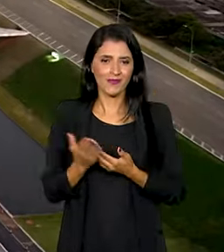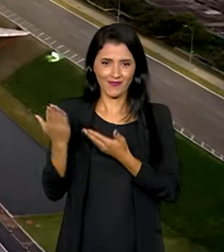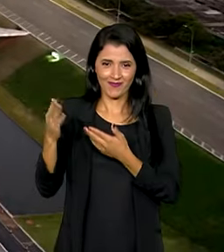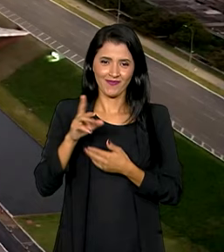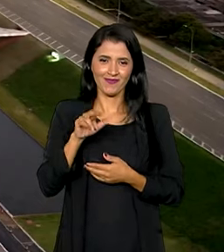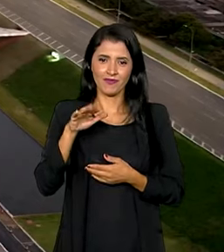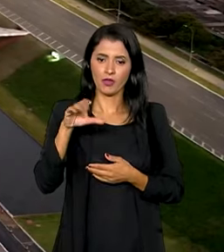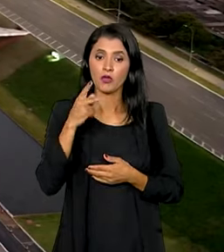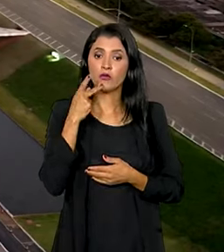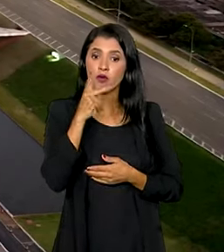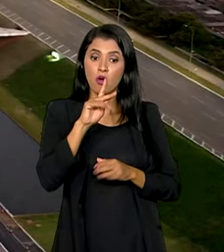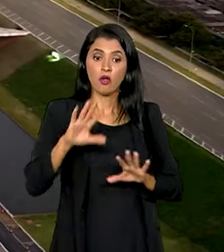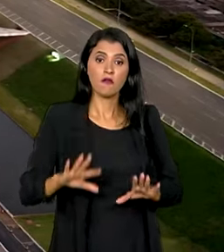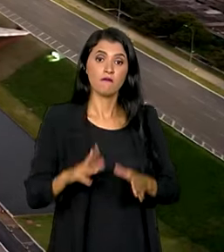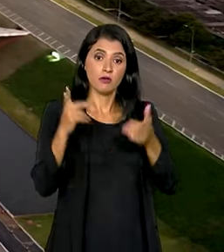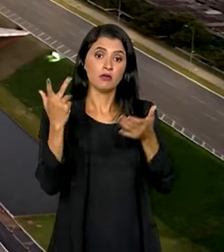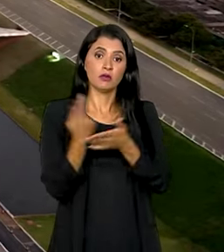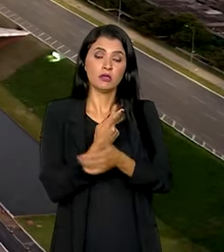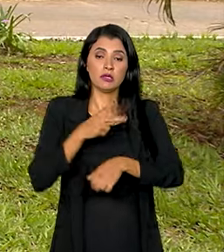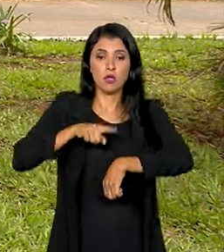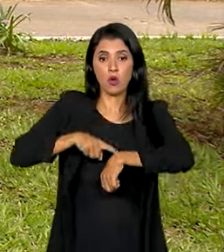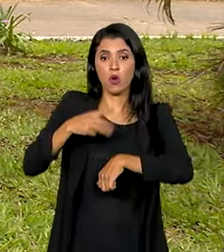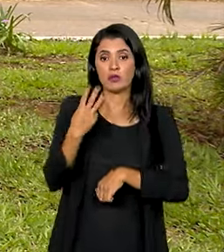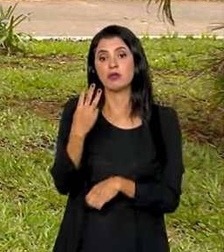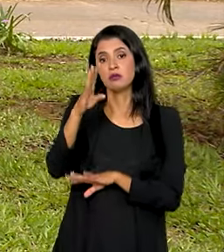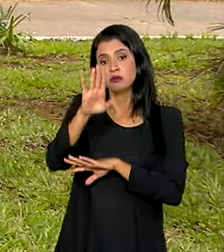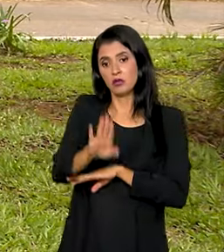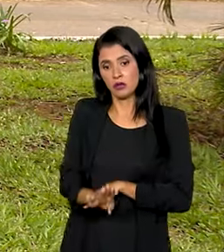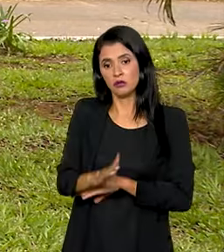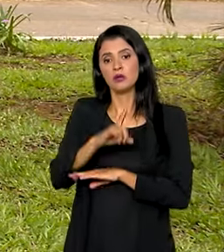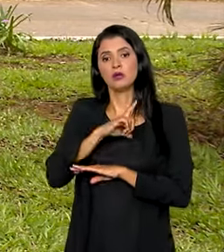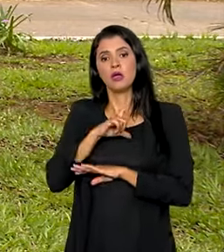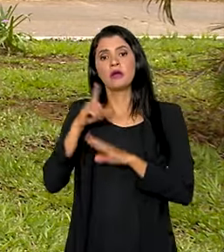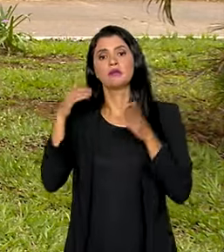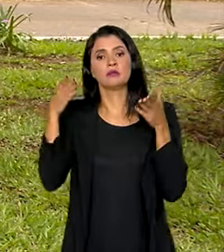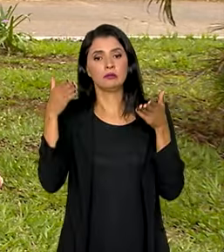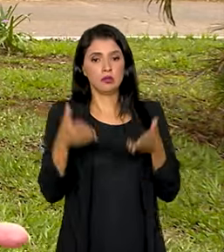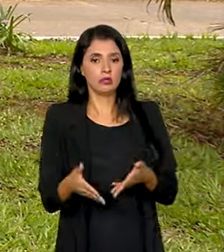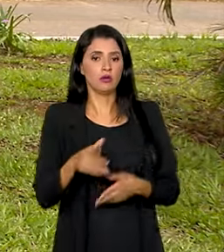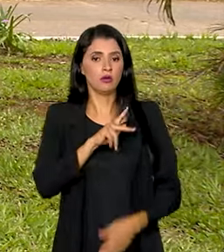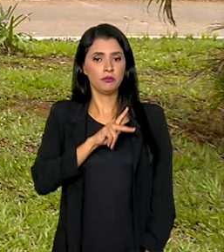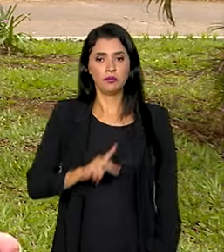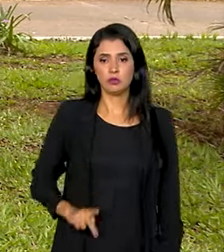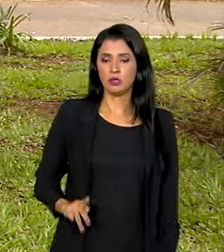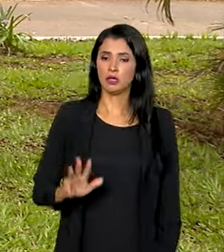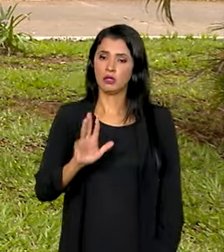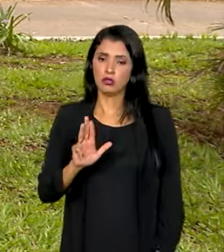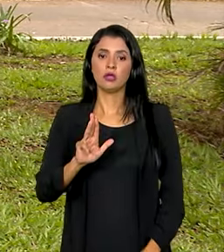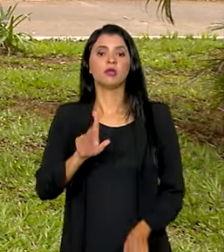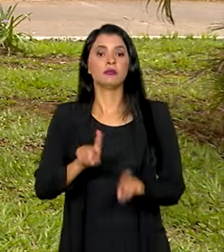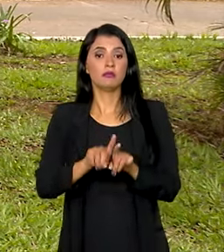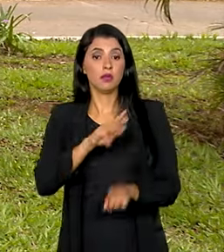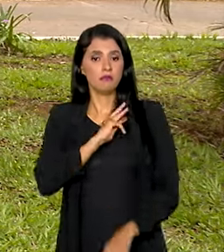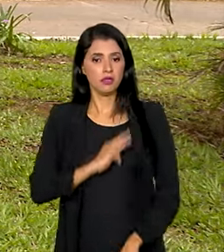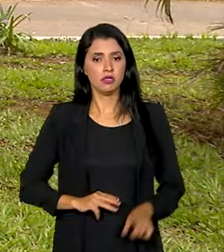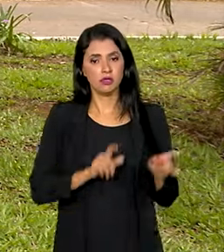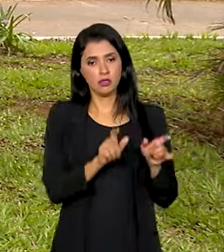o evento será às 15h e vai contar com a participação do presidente Lula, de ministros de